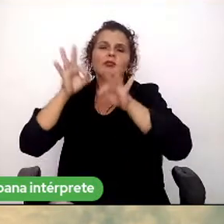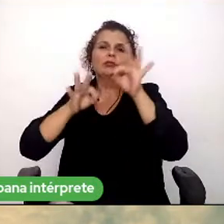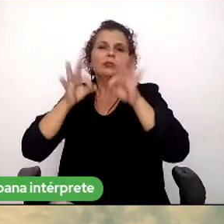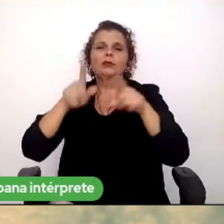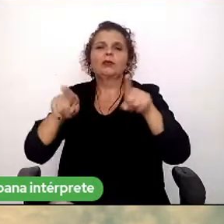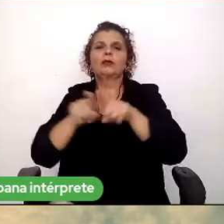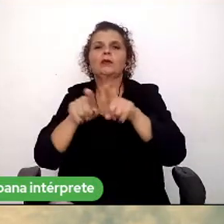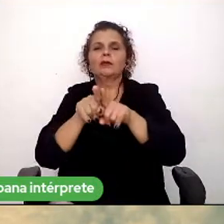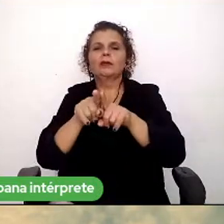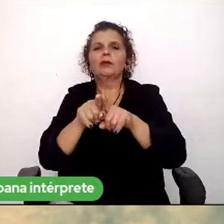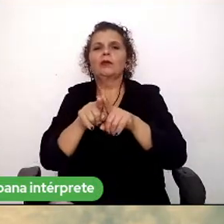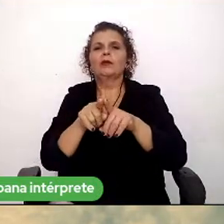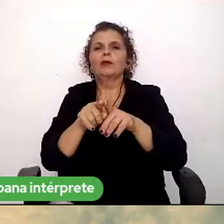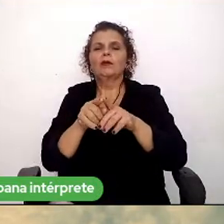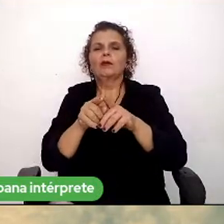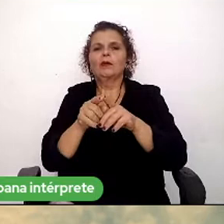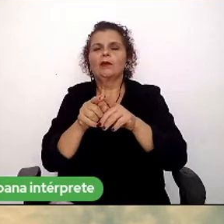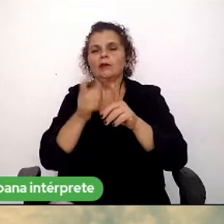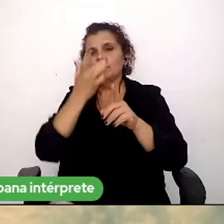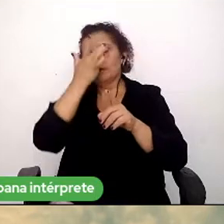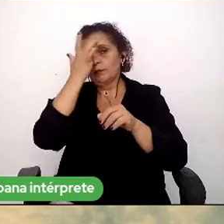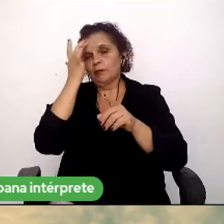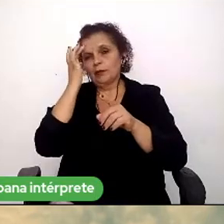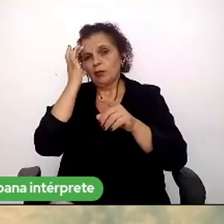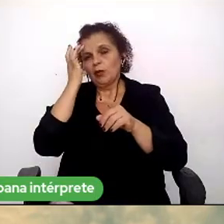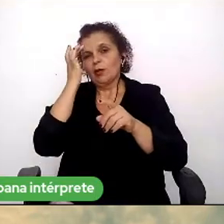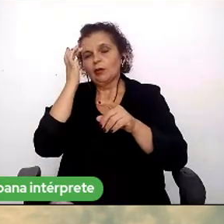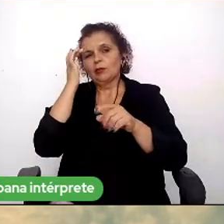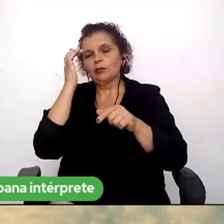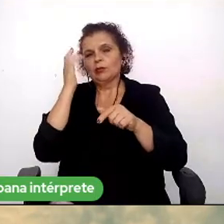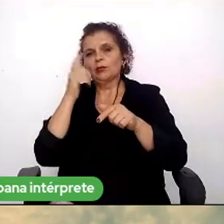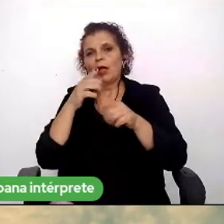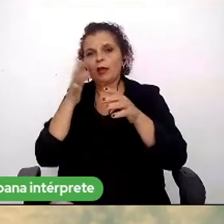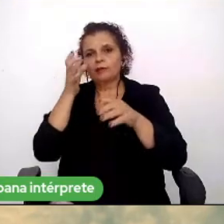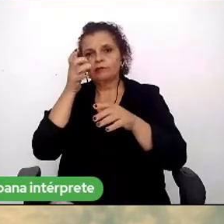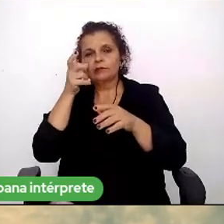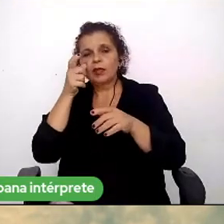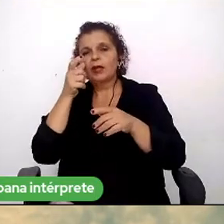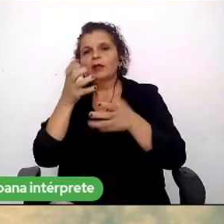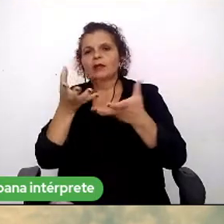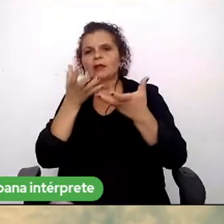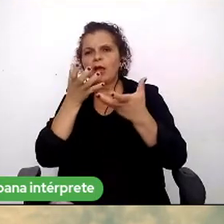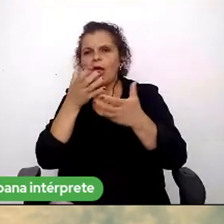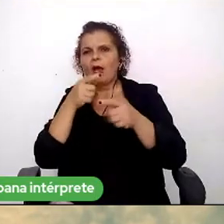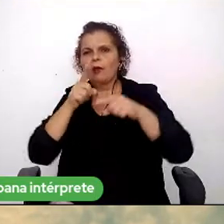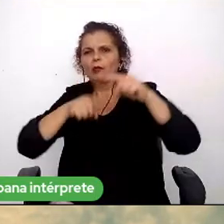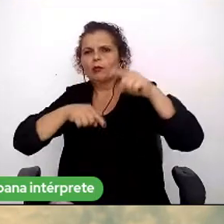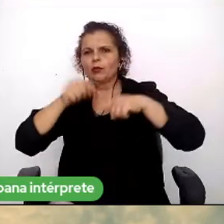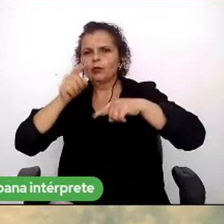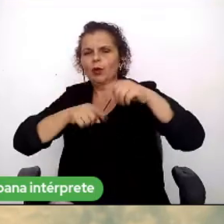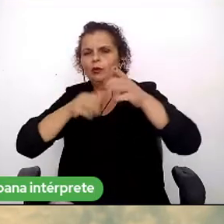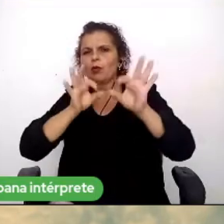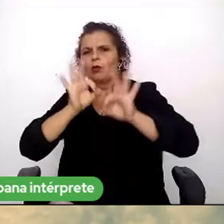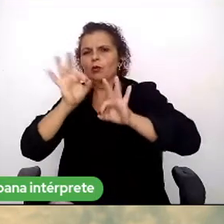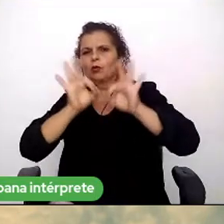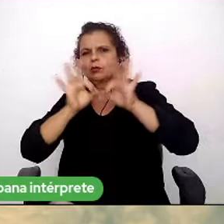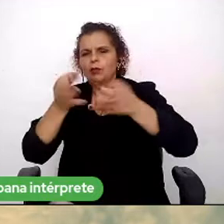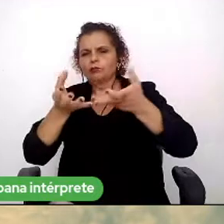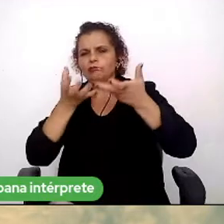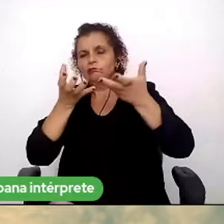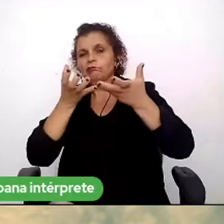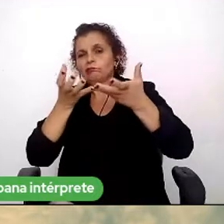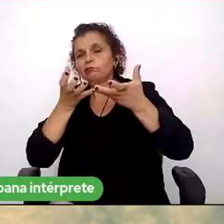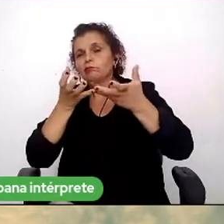stakeholders, né? Ou seja, pessoas que estão interessadas nesse produto, nesse projeto que a gente vai